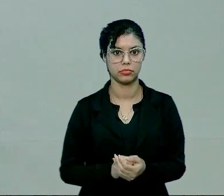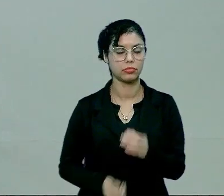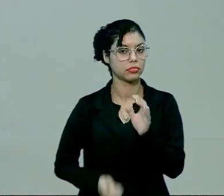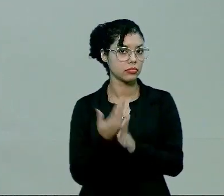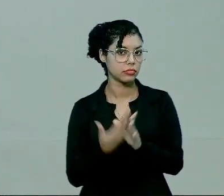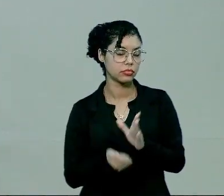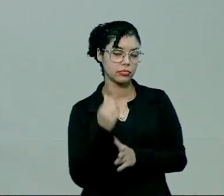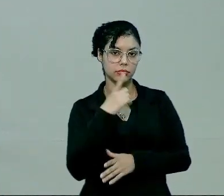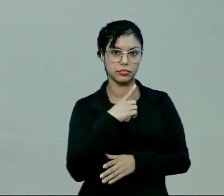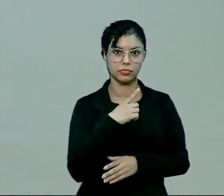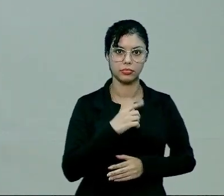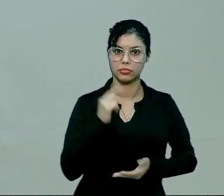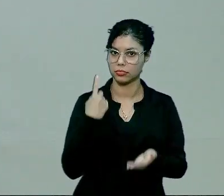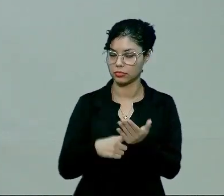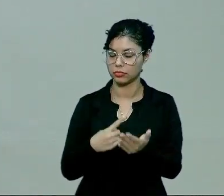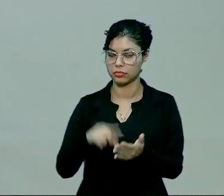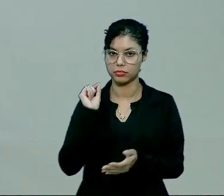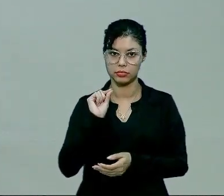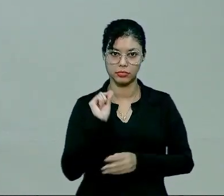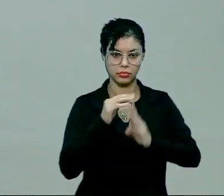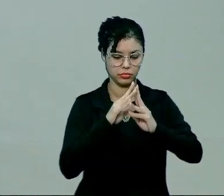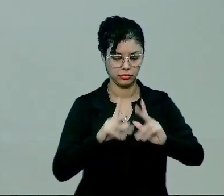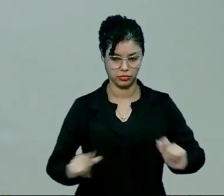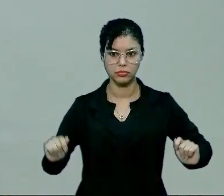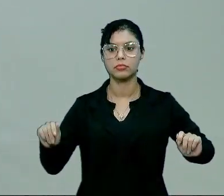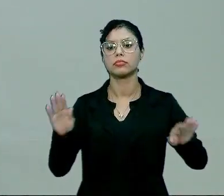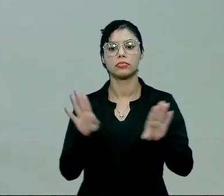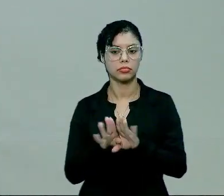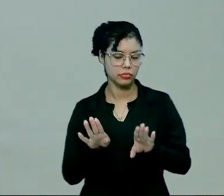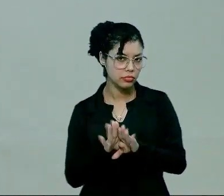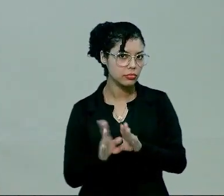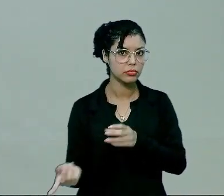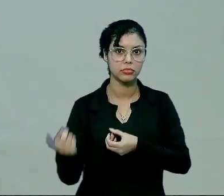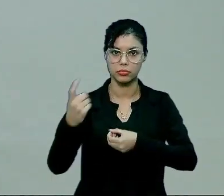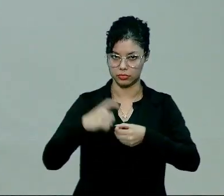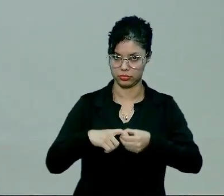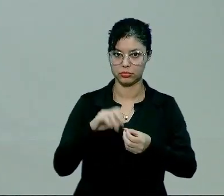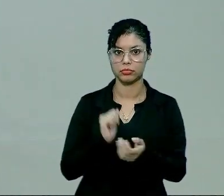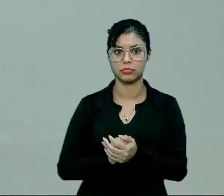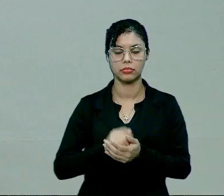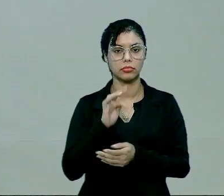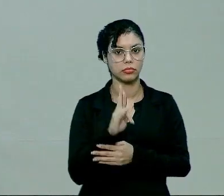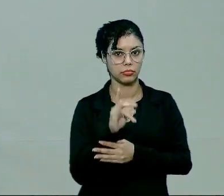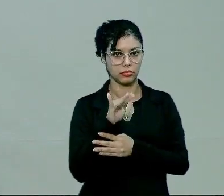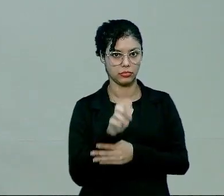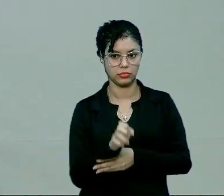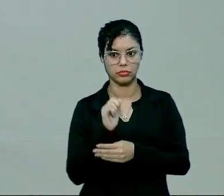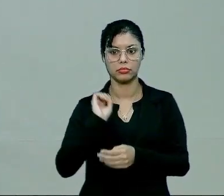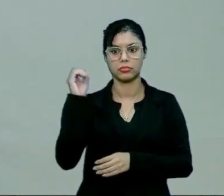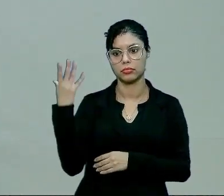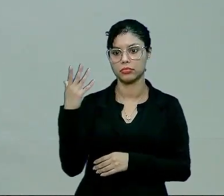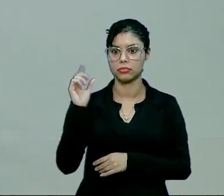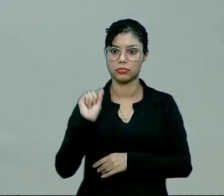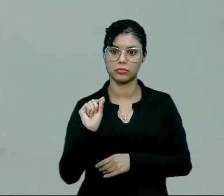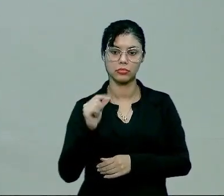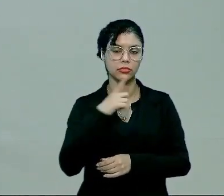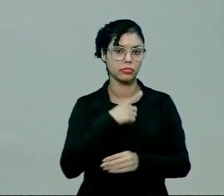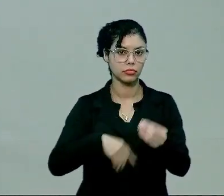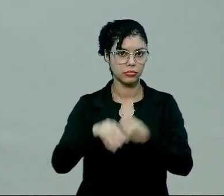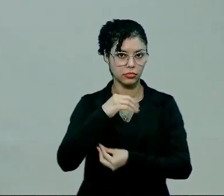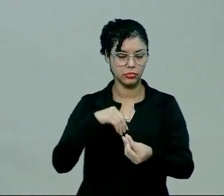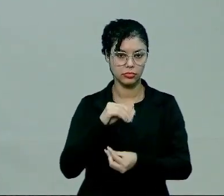esse produto ele tem a condição de se decompor também e voltar a ser reagente. Quando isso acontecer, nós